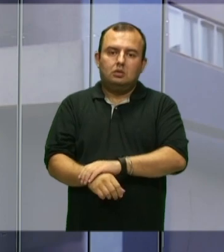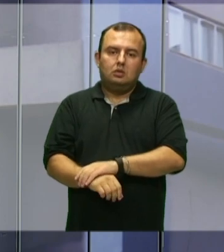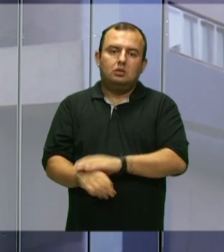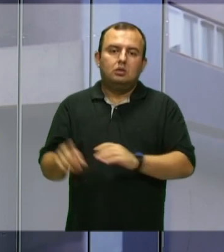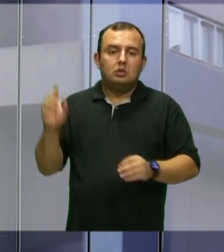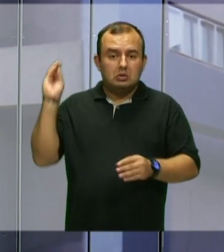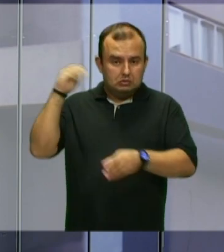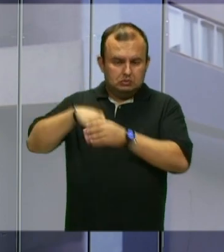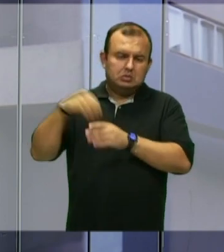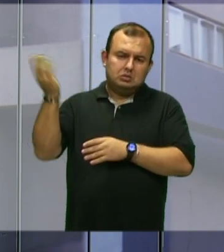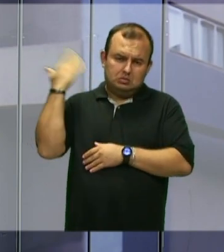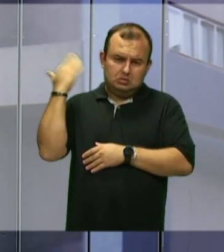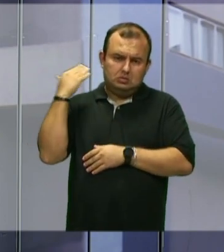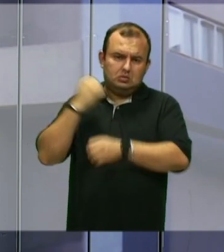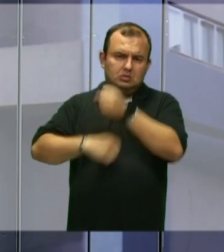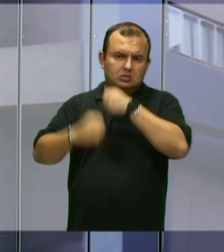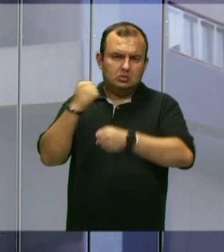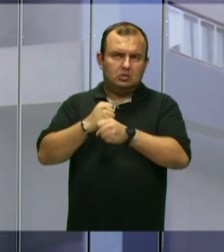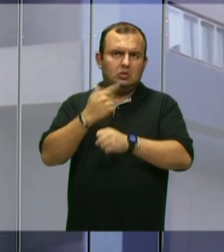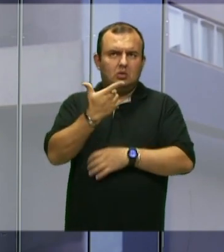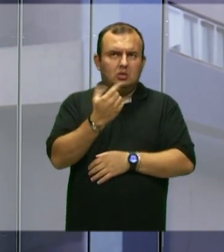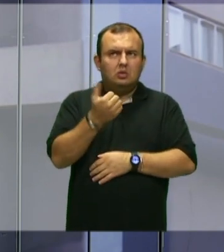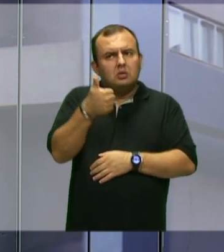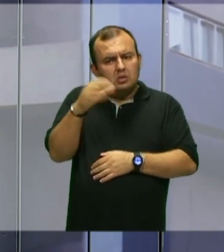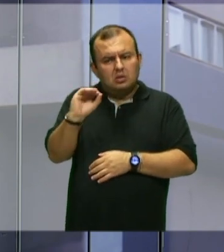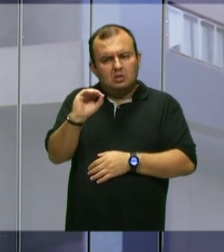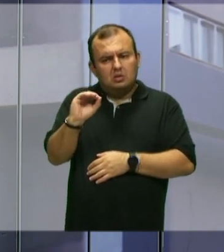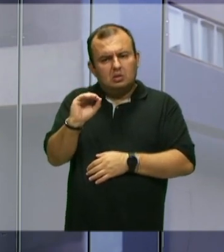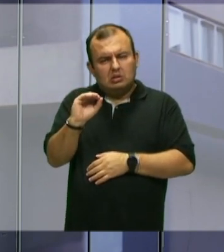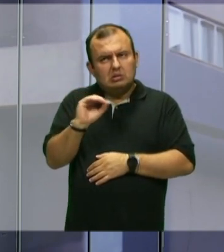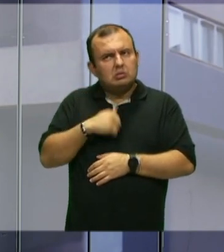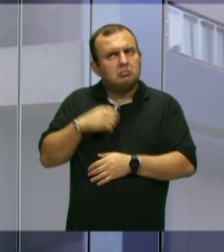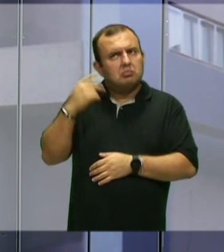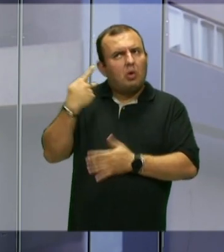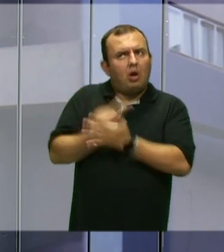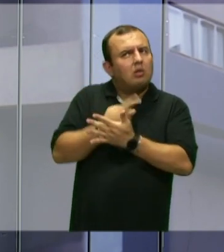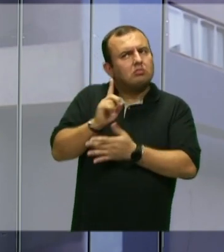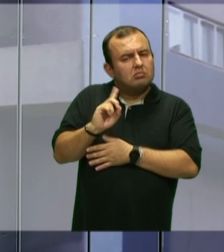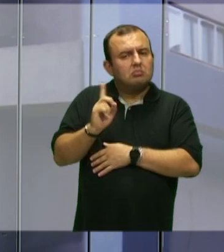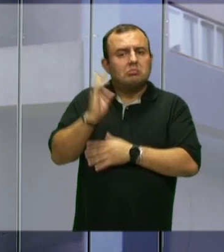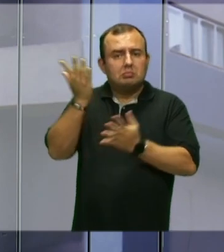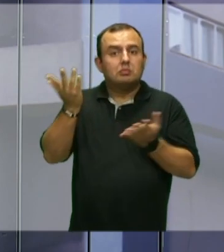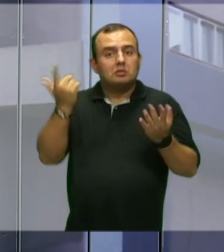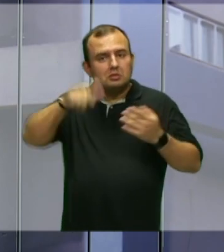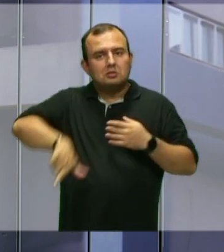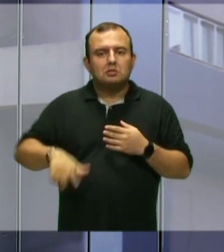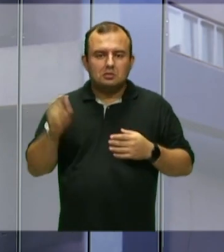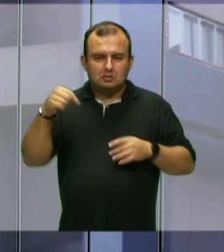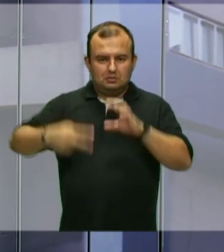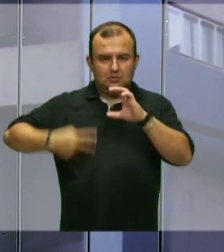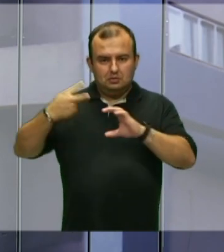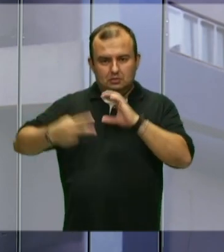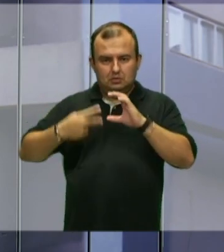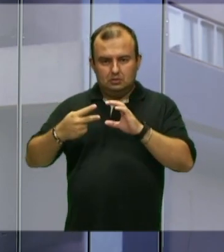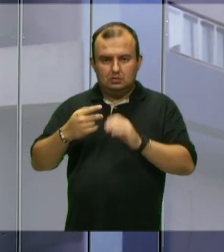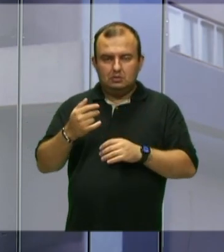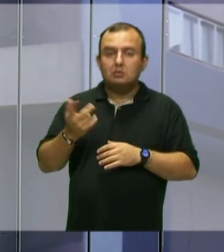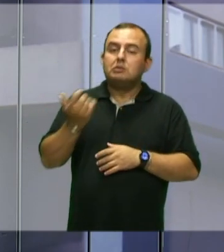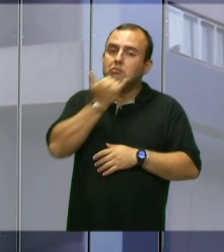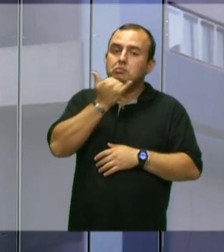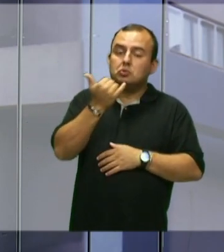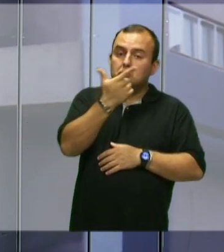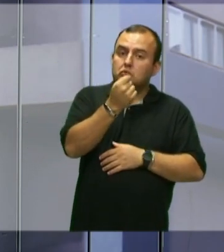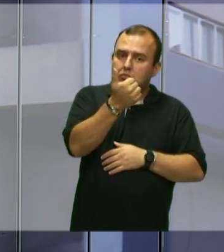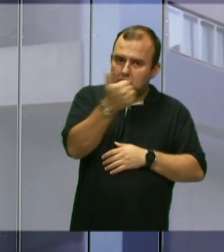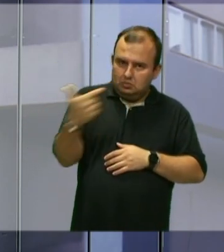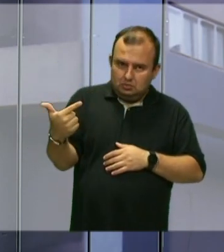votei uma vez, né, lá em 2010, se eu não estou equivocado, e agora novamente estou aqui na casa, 2012, a primeira vez, e